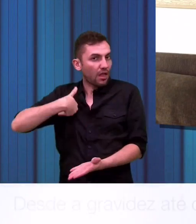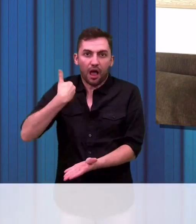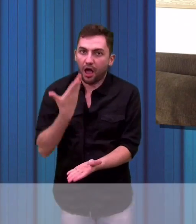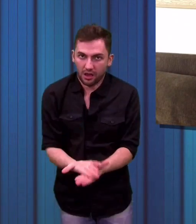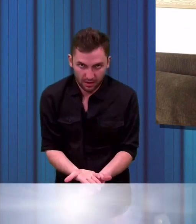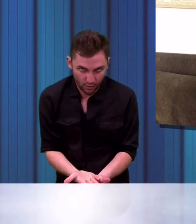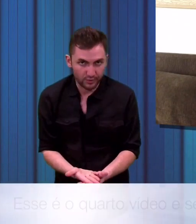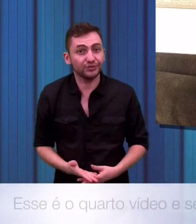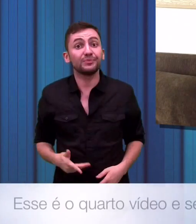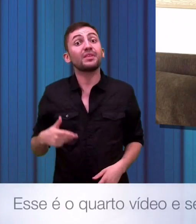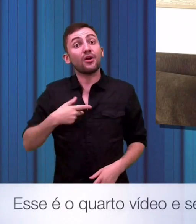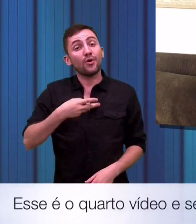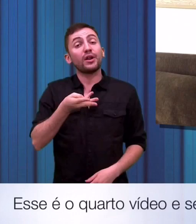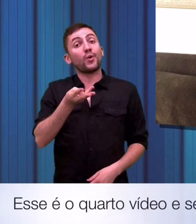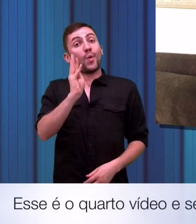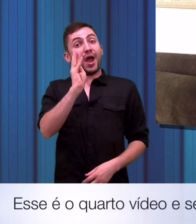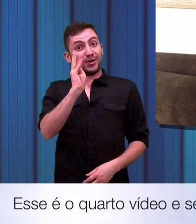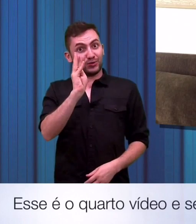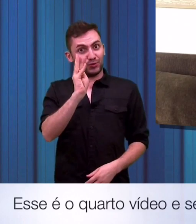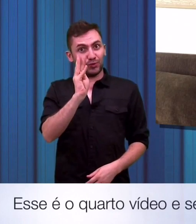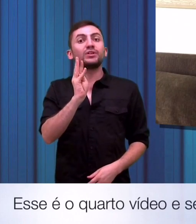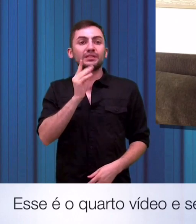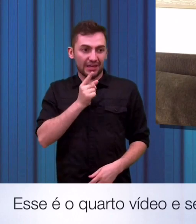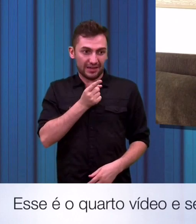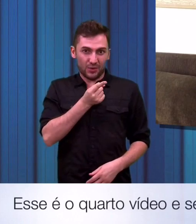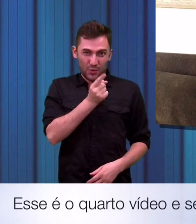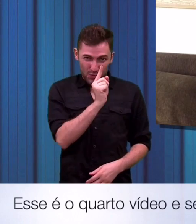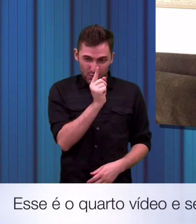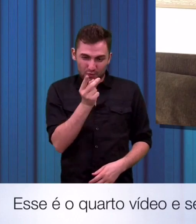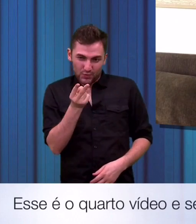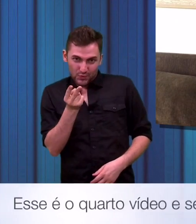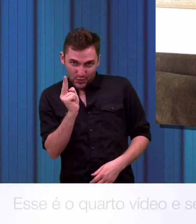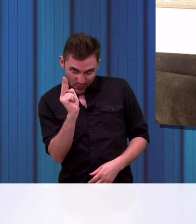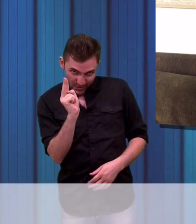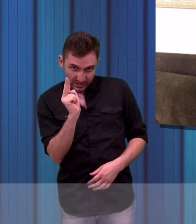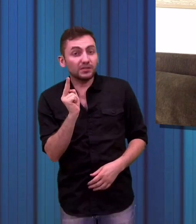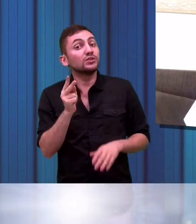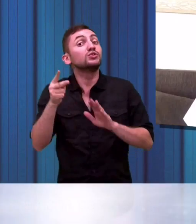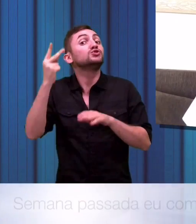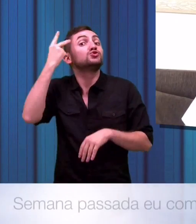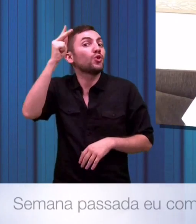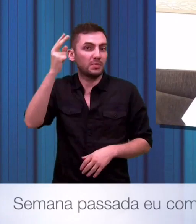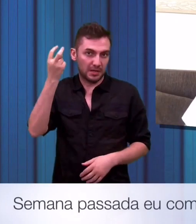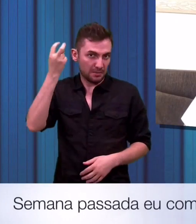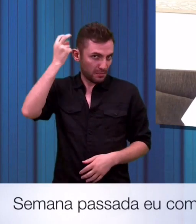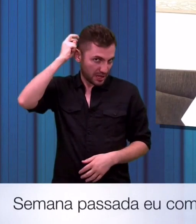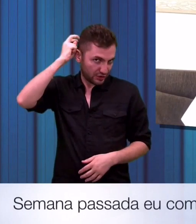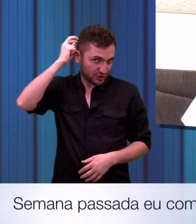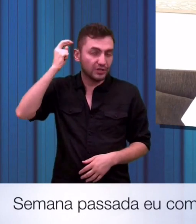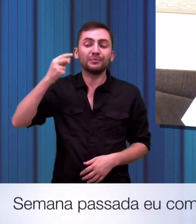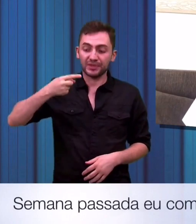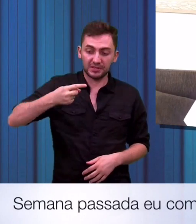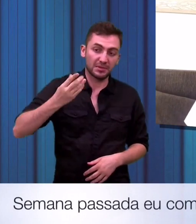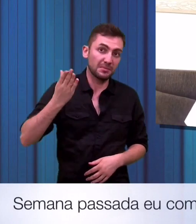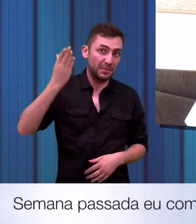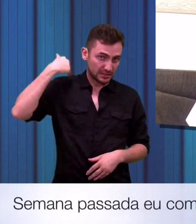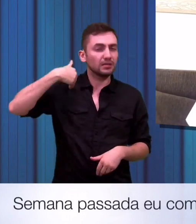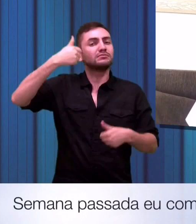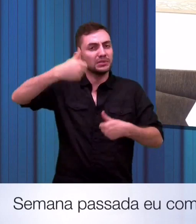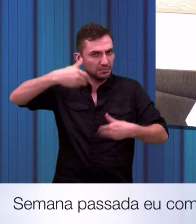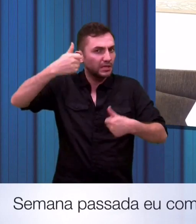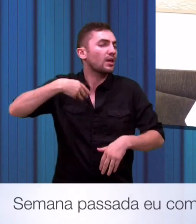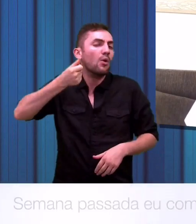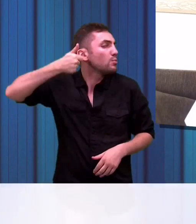os dias de hoje. Então, esse é o quarto vídeo, porém ele é a segunda parte sobre o implante coclear. Semana passada eu compartilhei com vocês